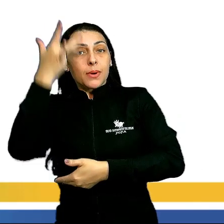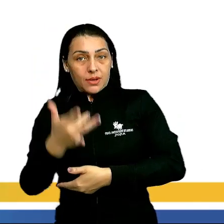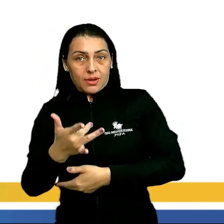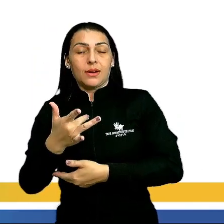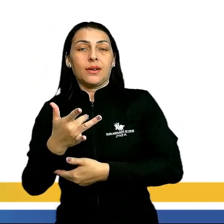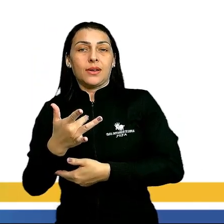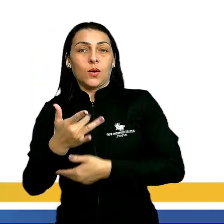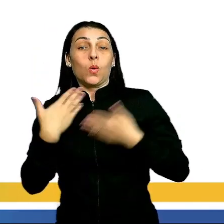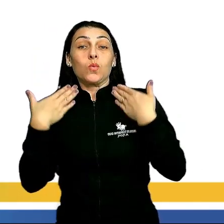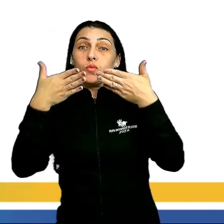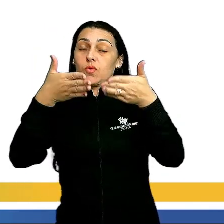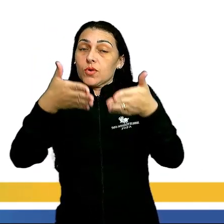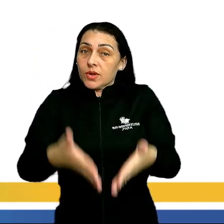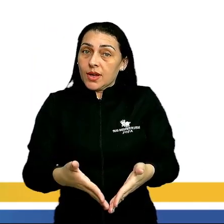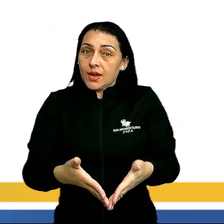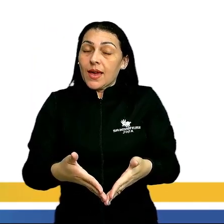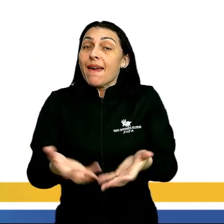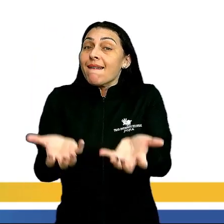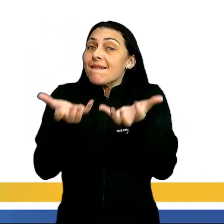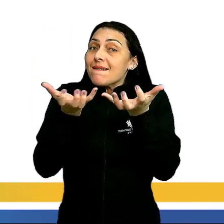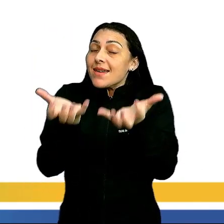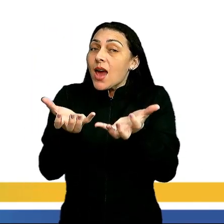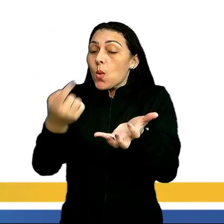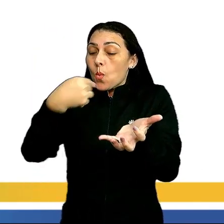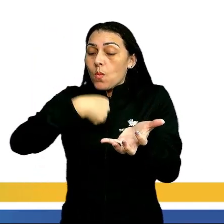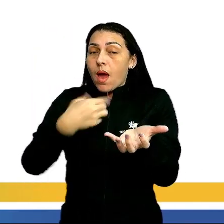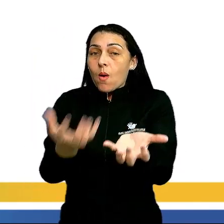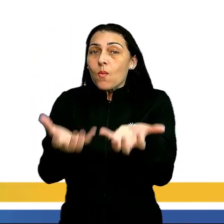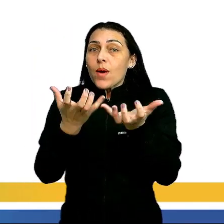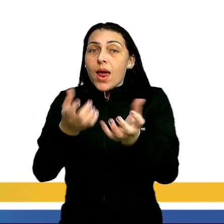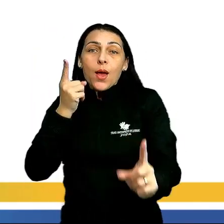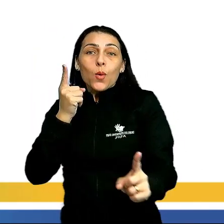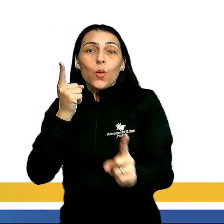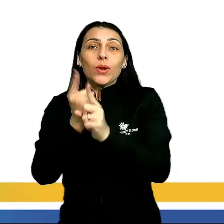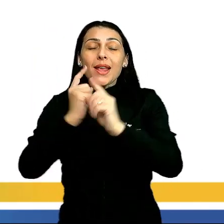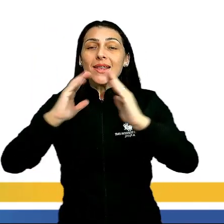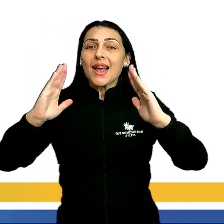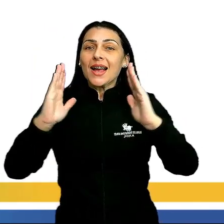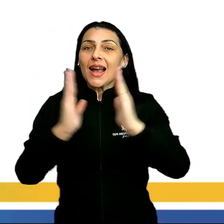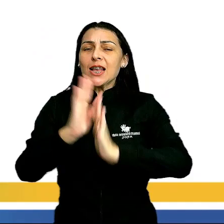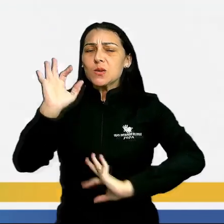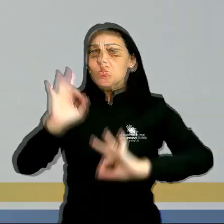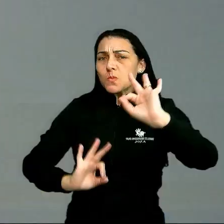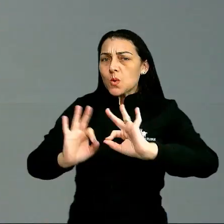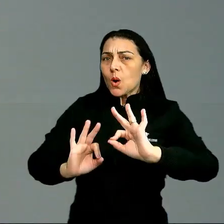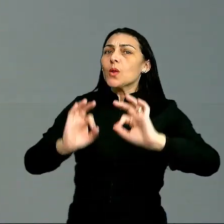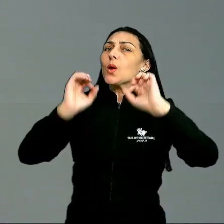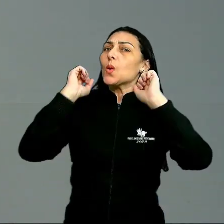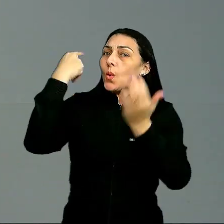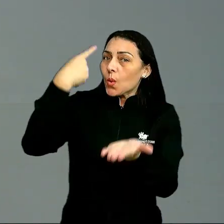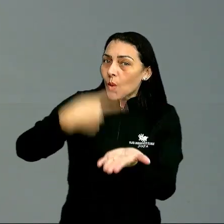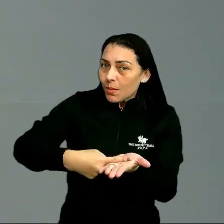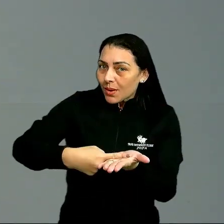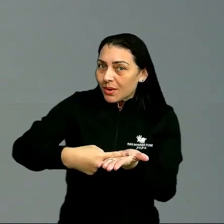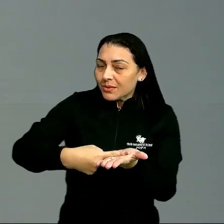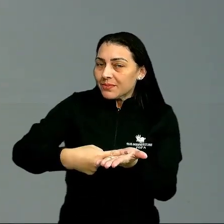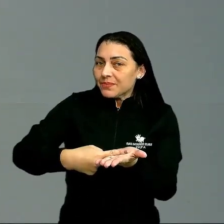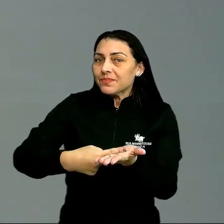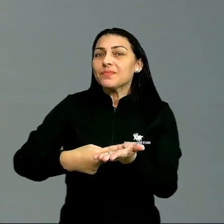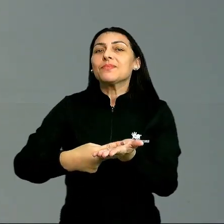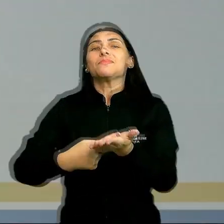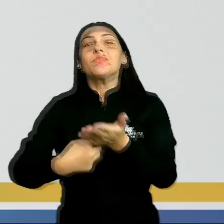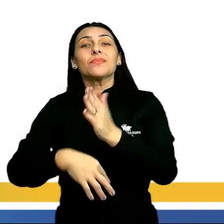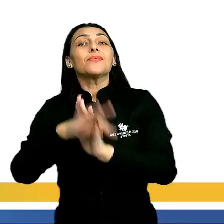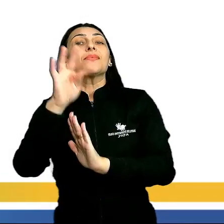amanhã. Quando chegar, eu quero encontrar essa casa em ordem. Combinado? Então, na